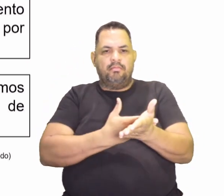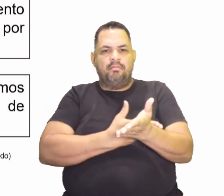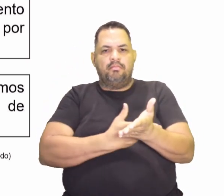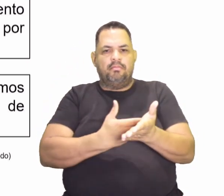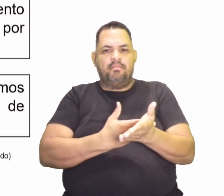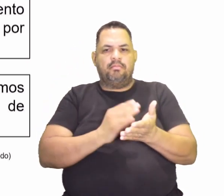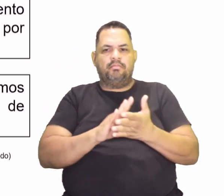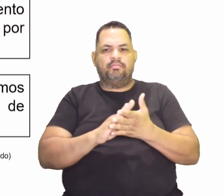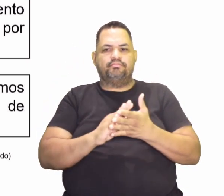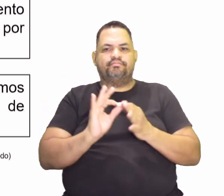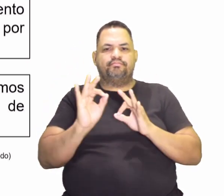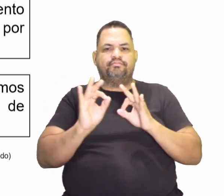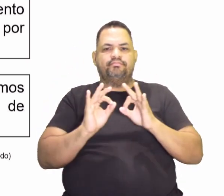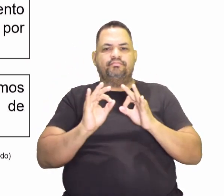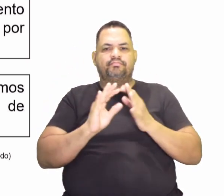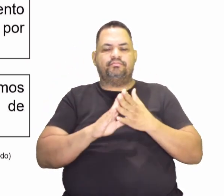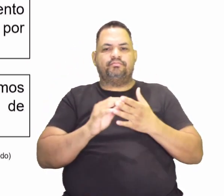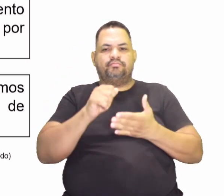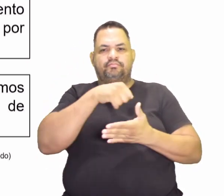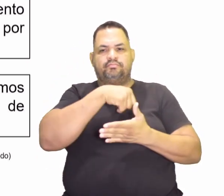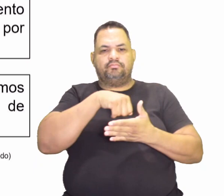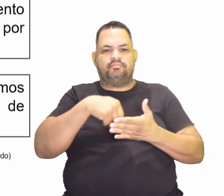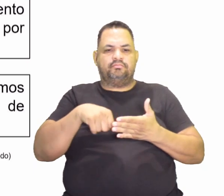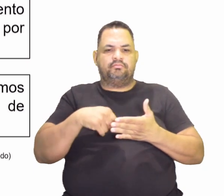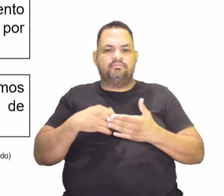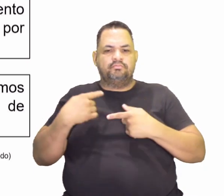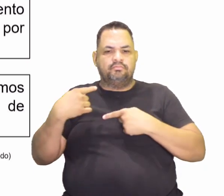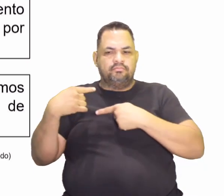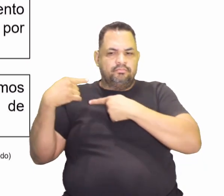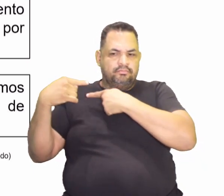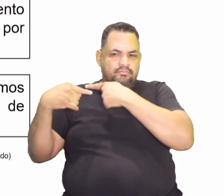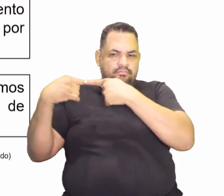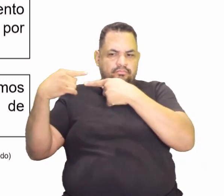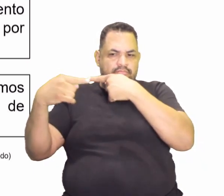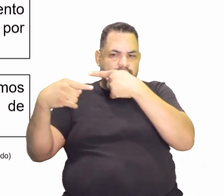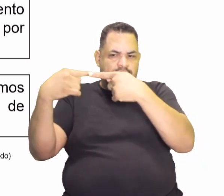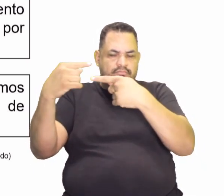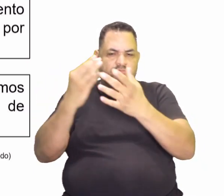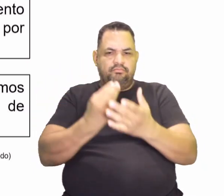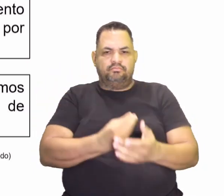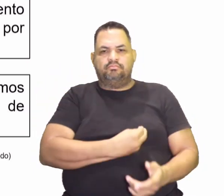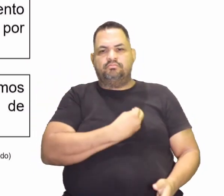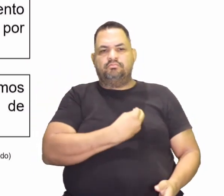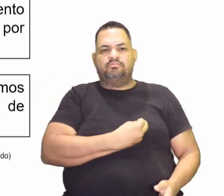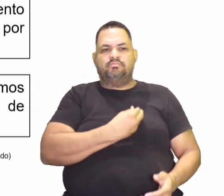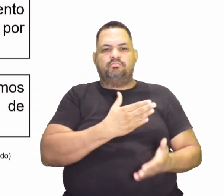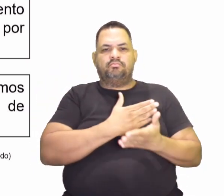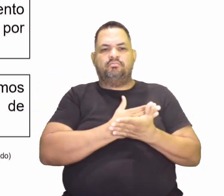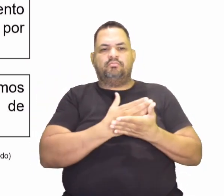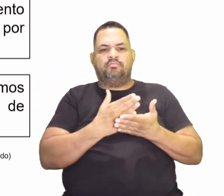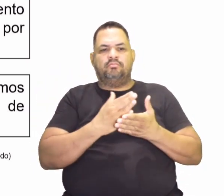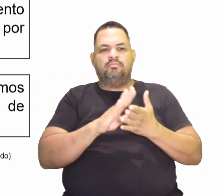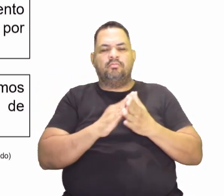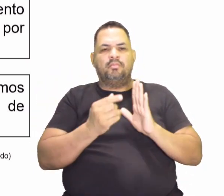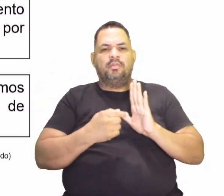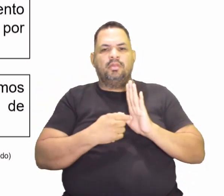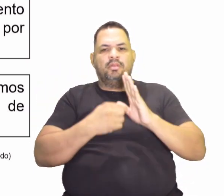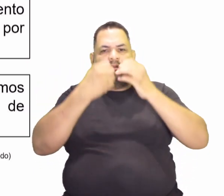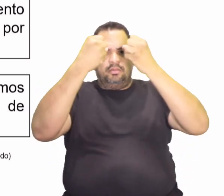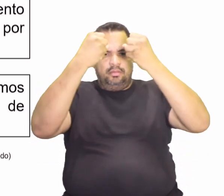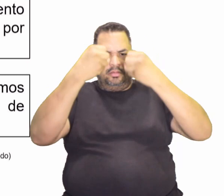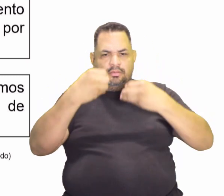no 2º ano, certo? E vamos escrevendo ao longo, né, da vida. Ele começa a esclarecer as diferenças